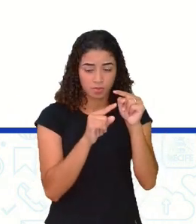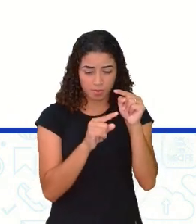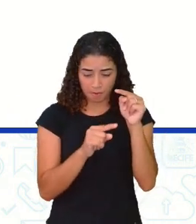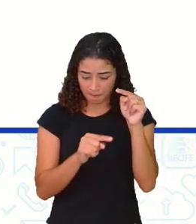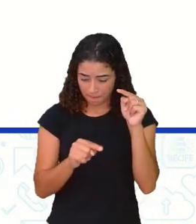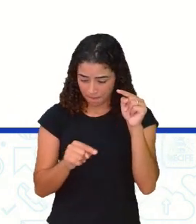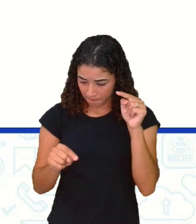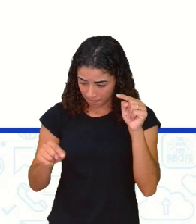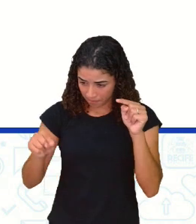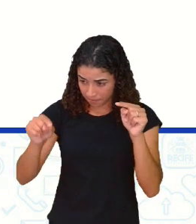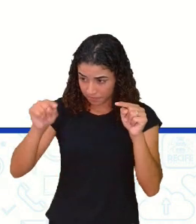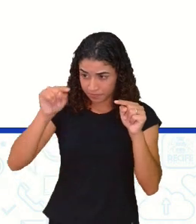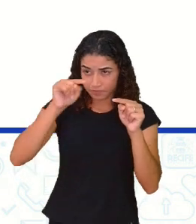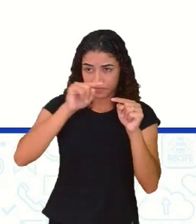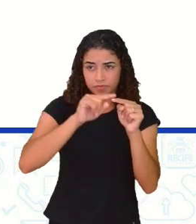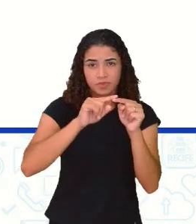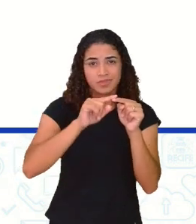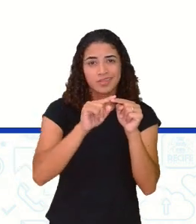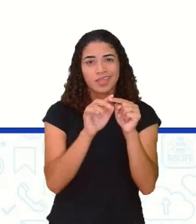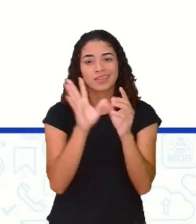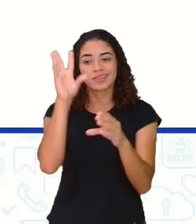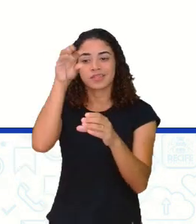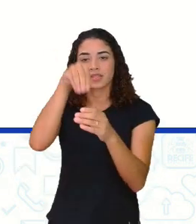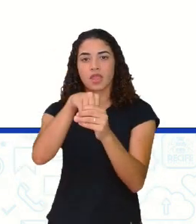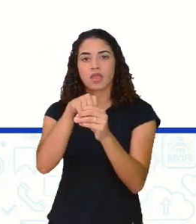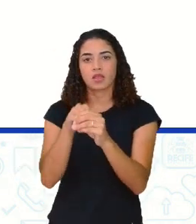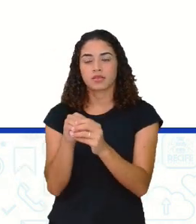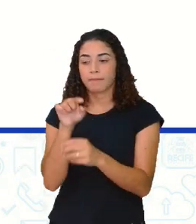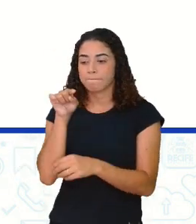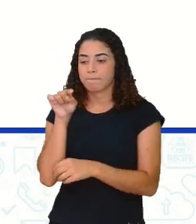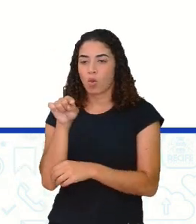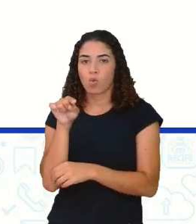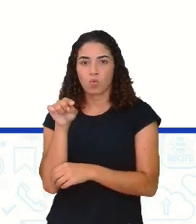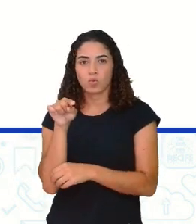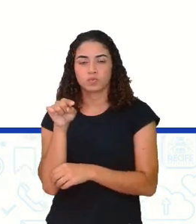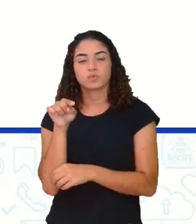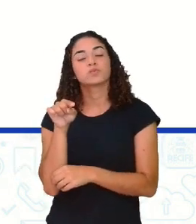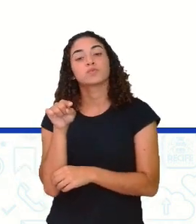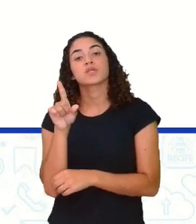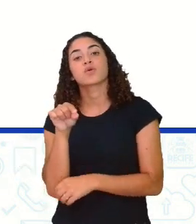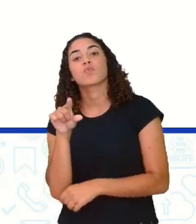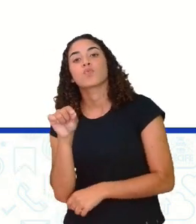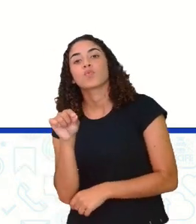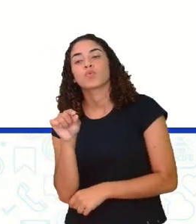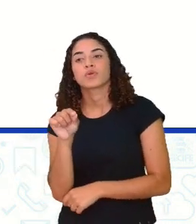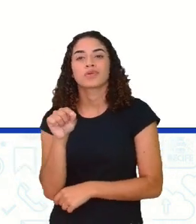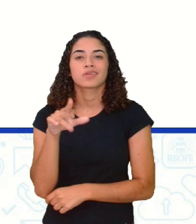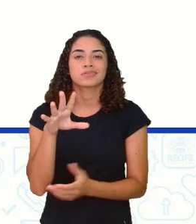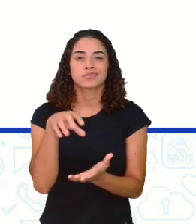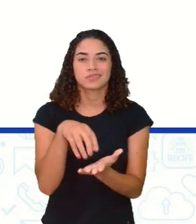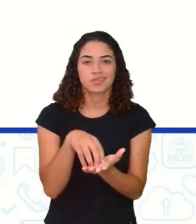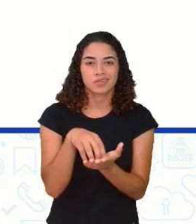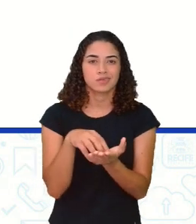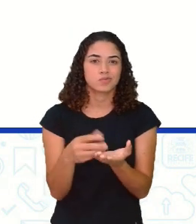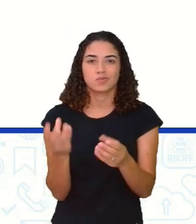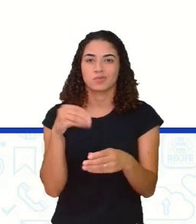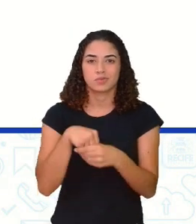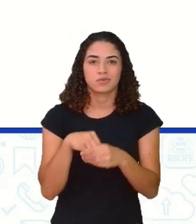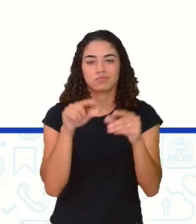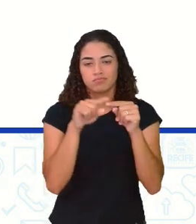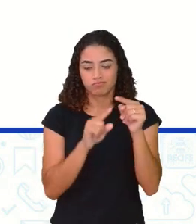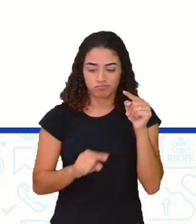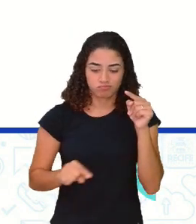circunferência. E esse ponto que nós utilizamos, ele vai ser o centro dessa